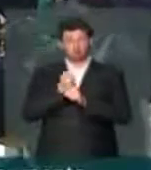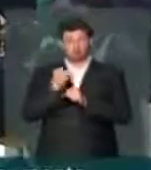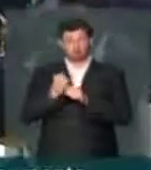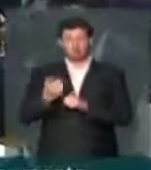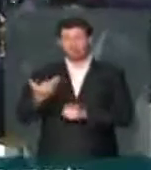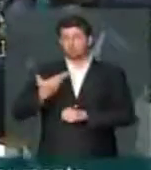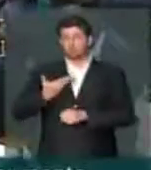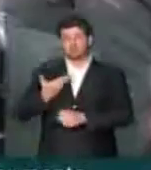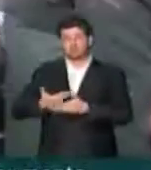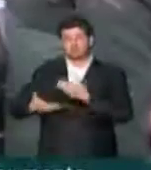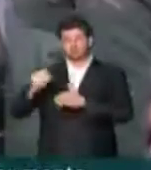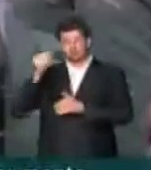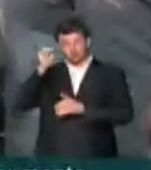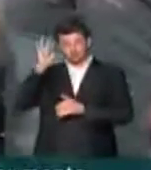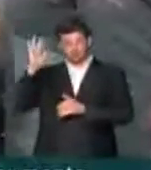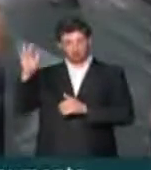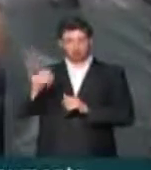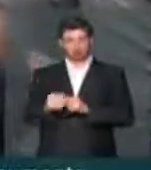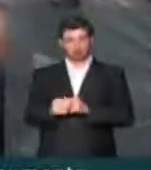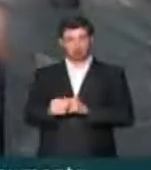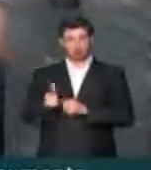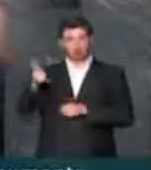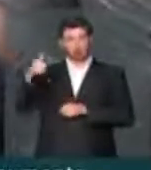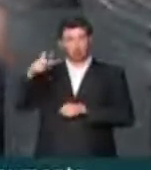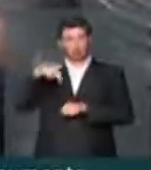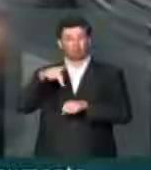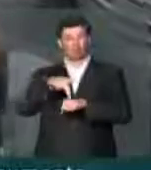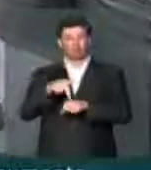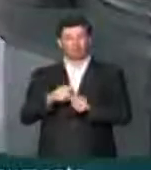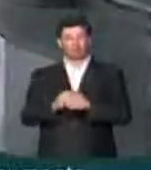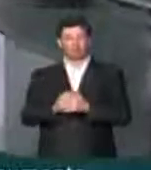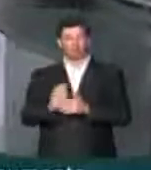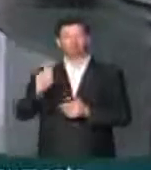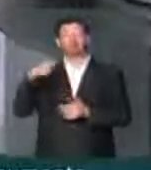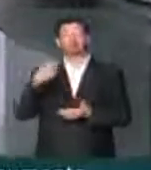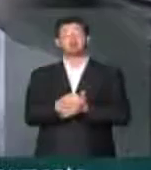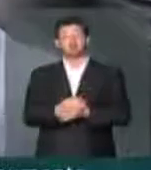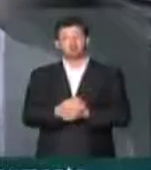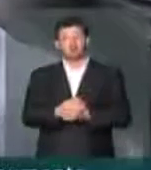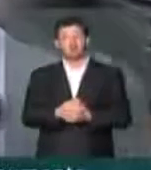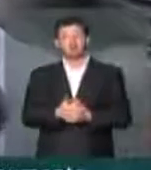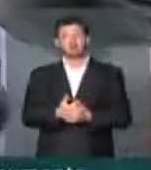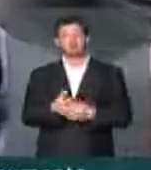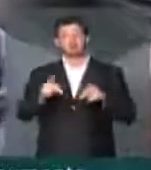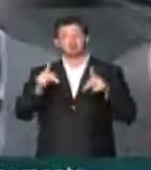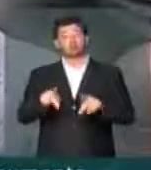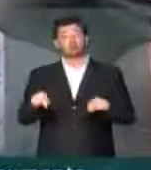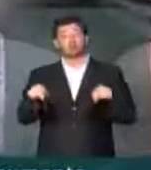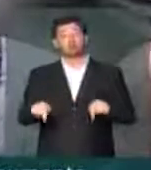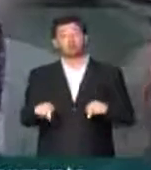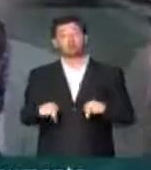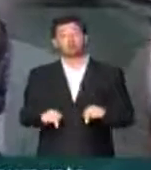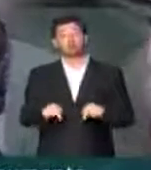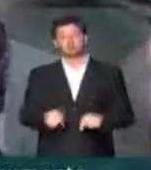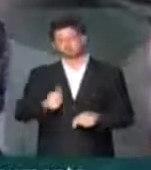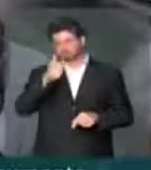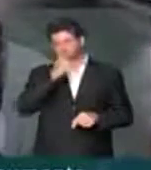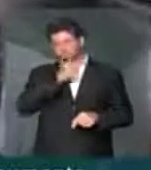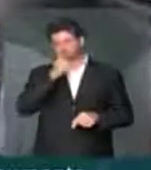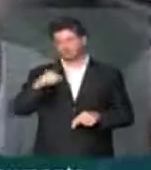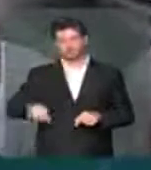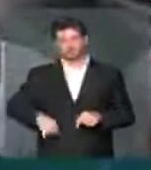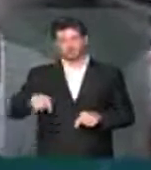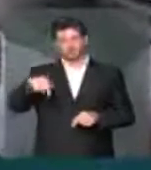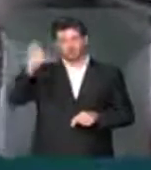seus aliados ideológicos no exterior. E quem paga a conta, senhor presidente, é o povo sacrificado